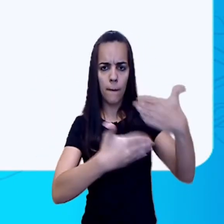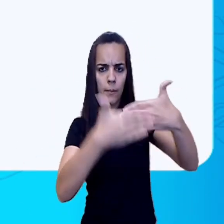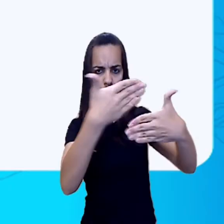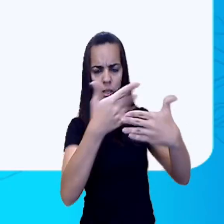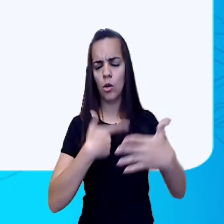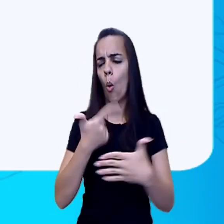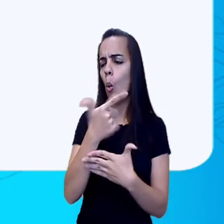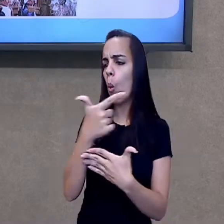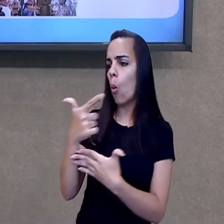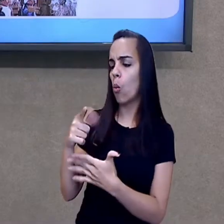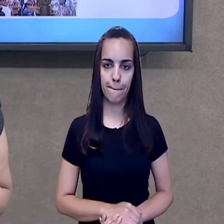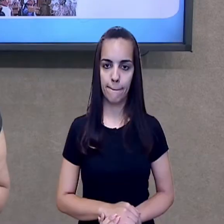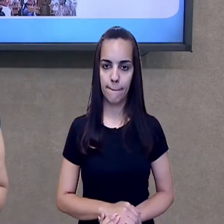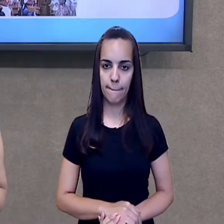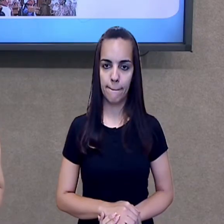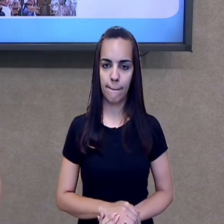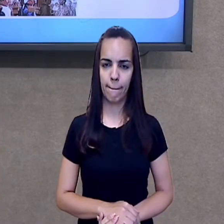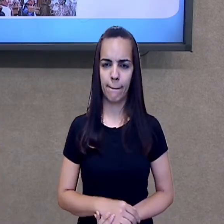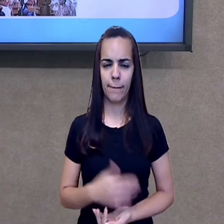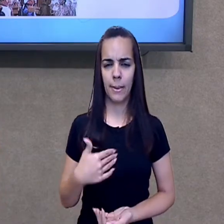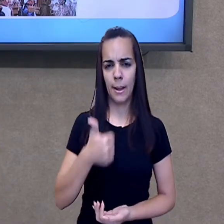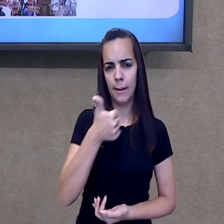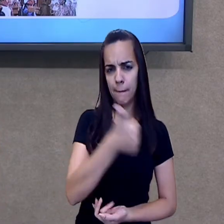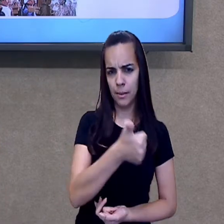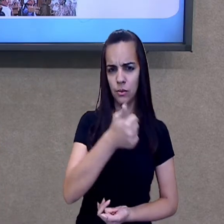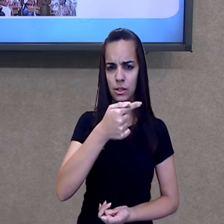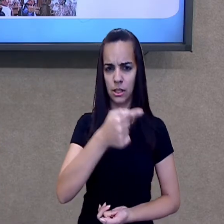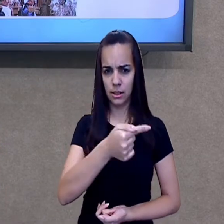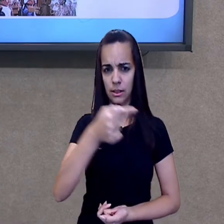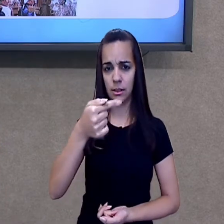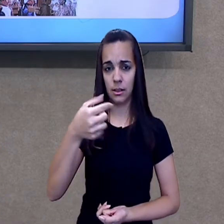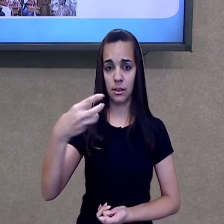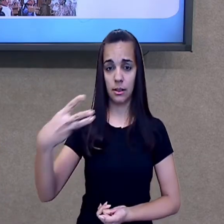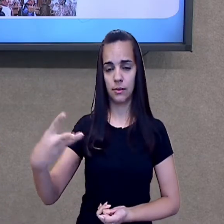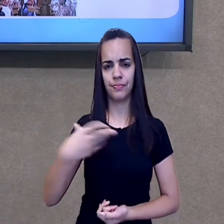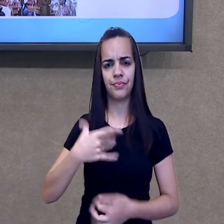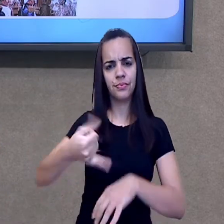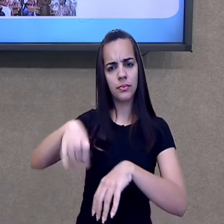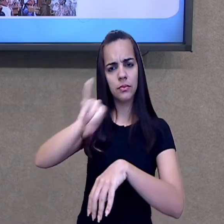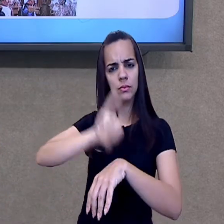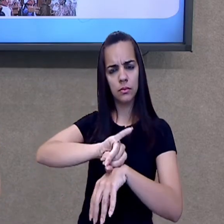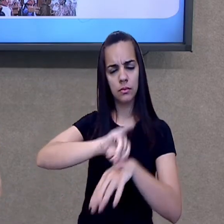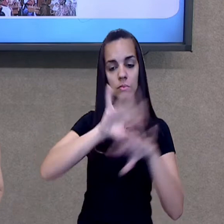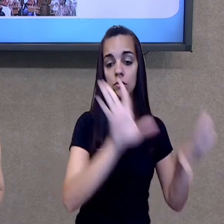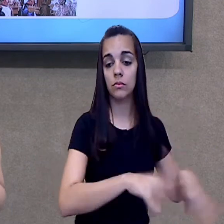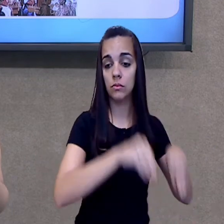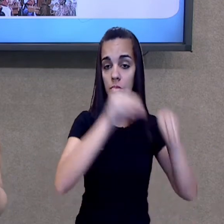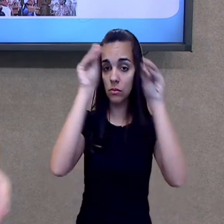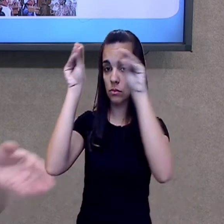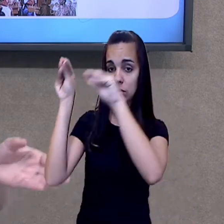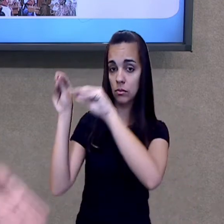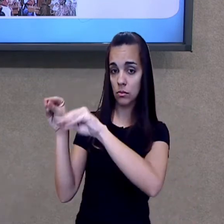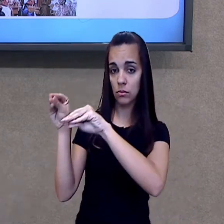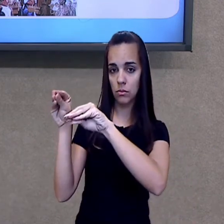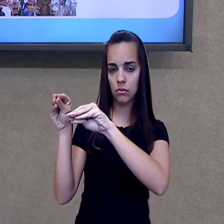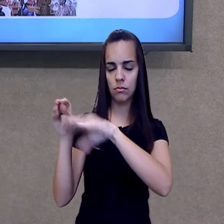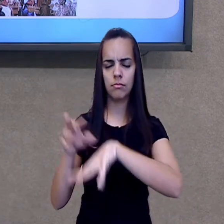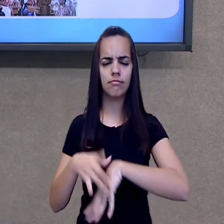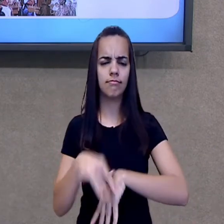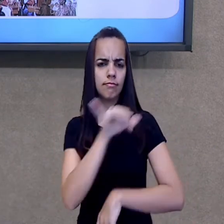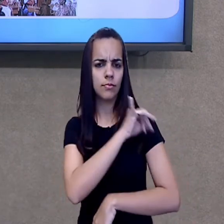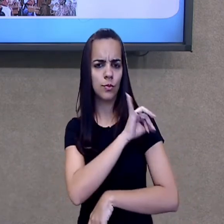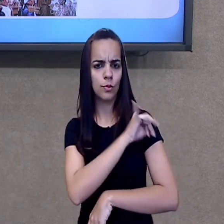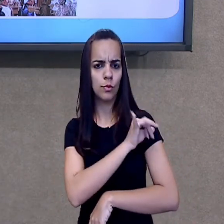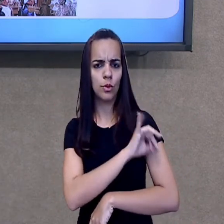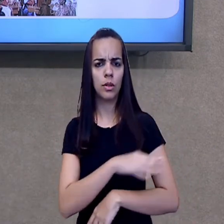outras ocupações. Em 1763, a capital do Brasil foi transferida para o Rio de Janeiro. Com